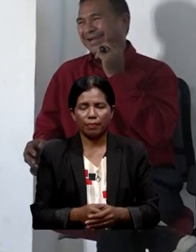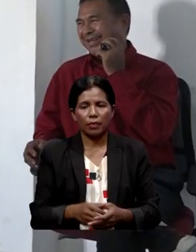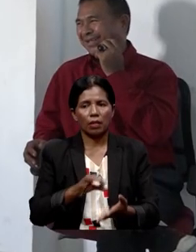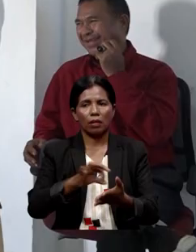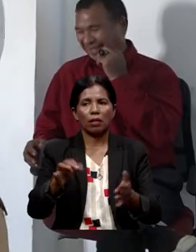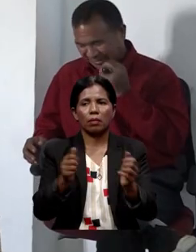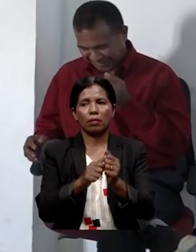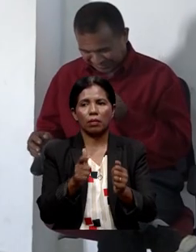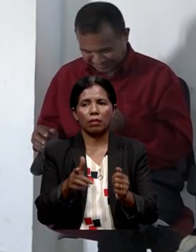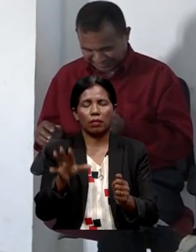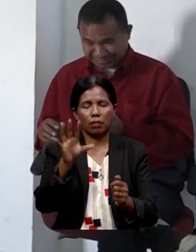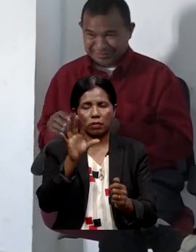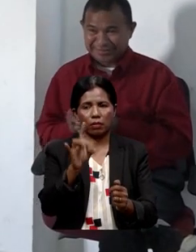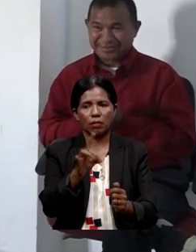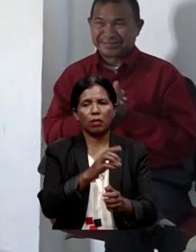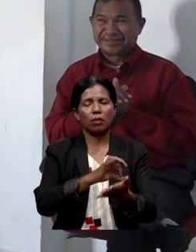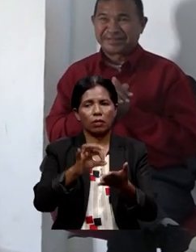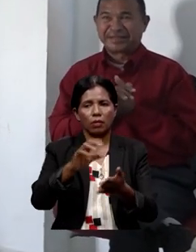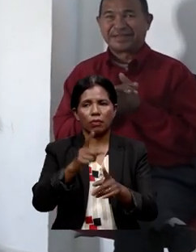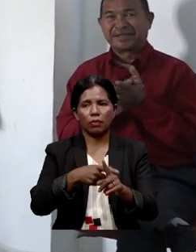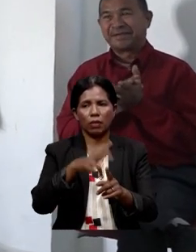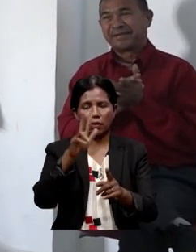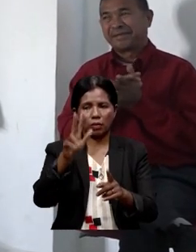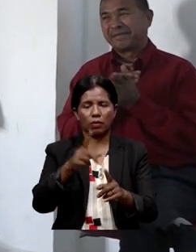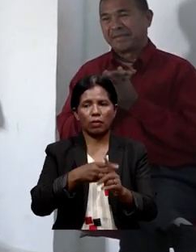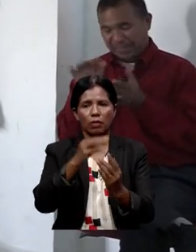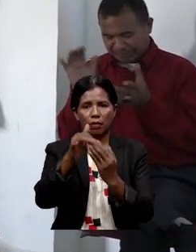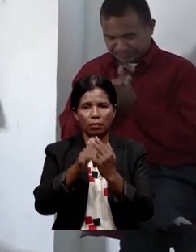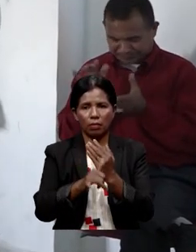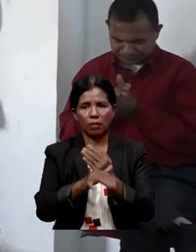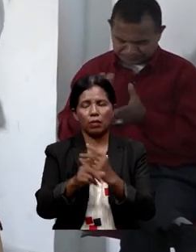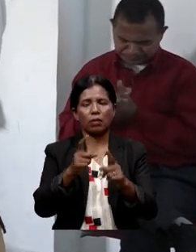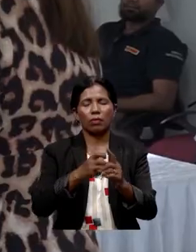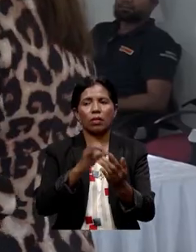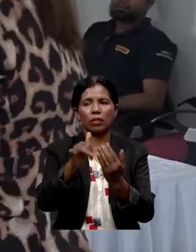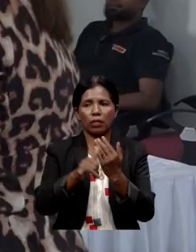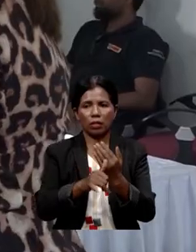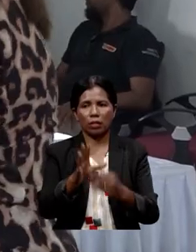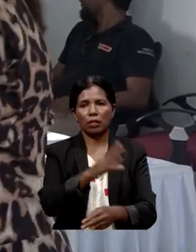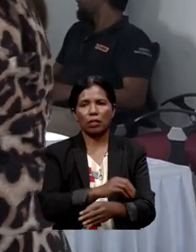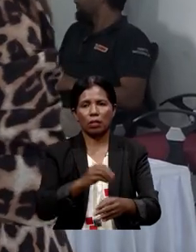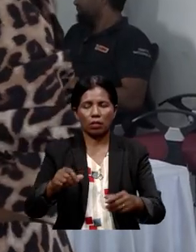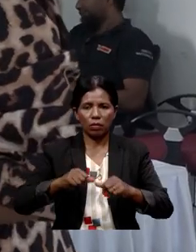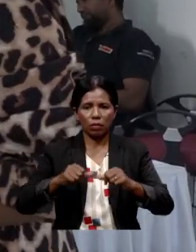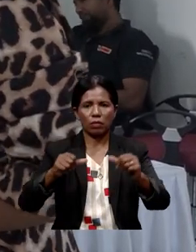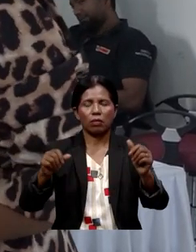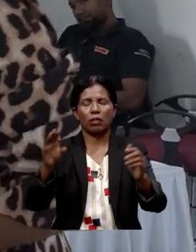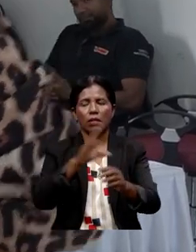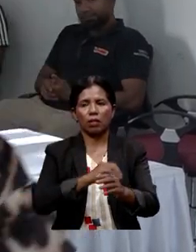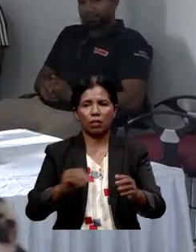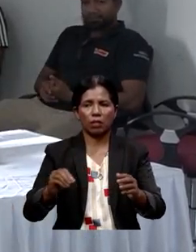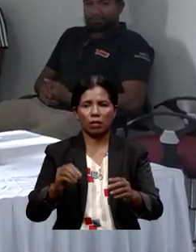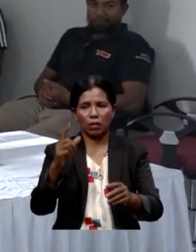Rono Resinual, né, tua formação Fulan Tolu, a Rússi Fulan Maio, to Fulan Zulho, a foi, né, continua estágio profissional